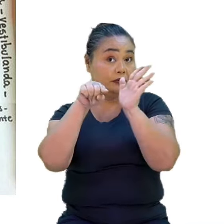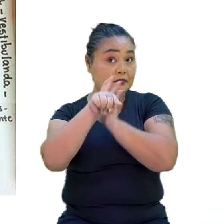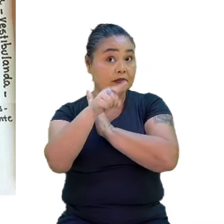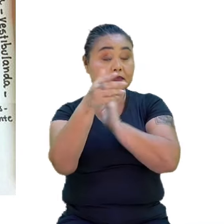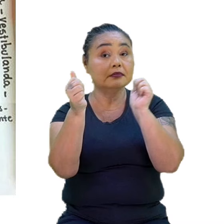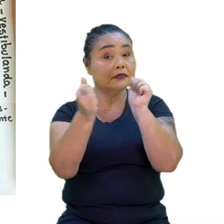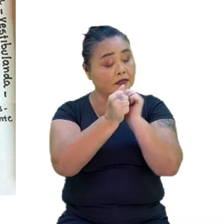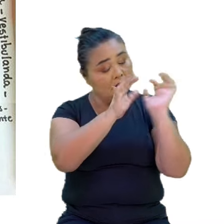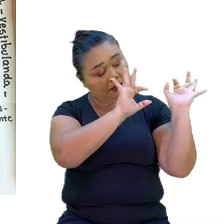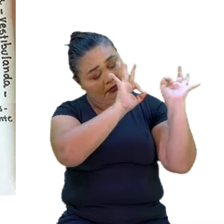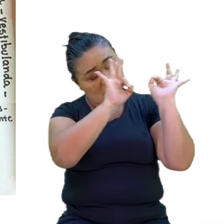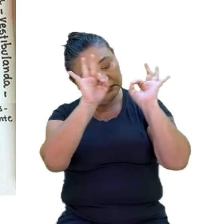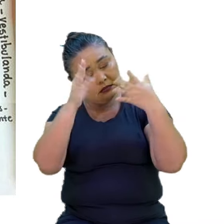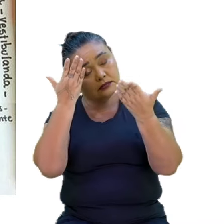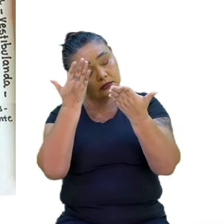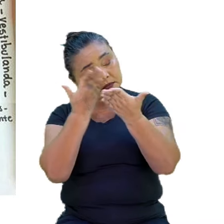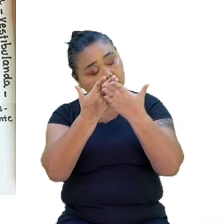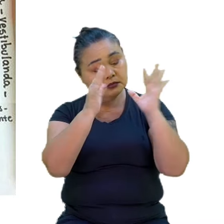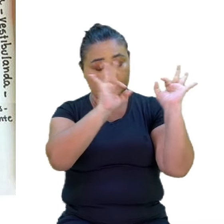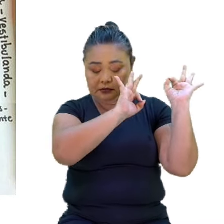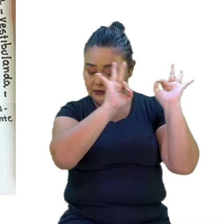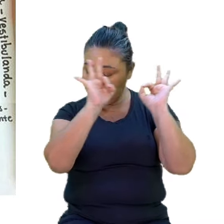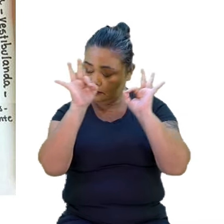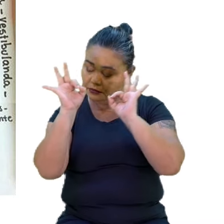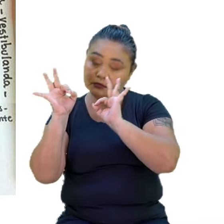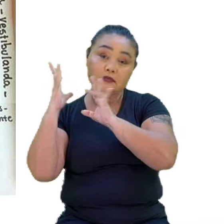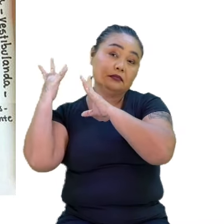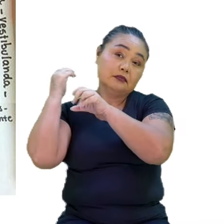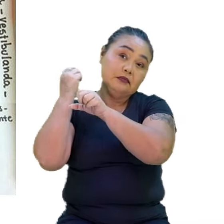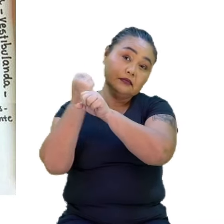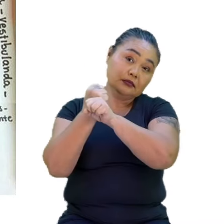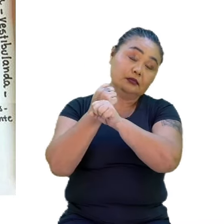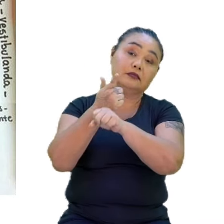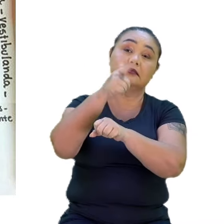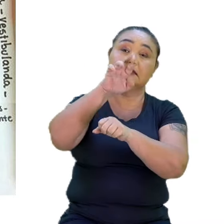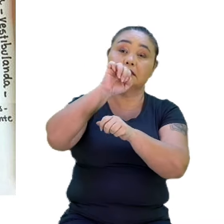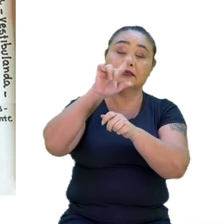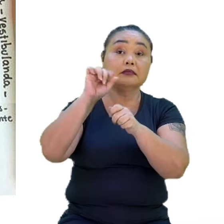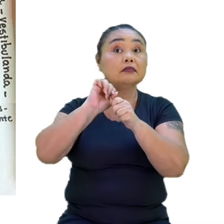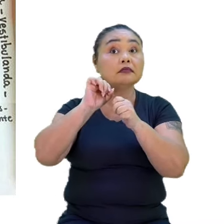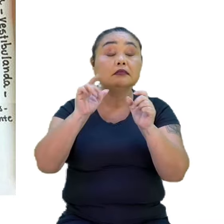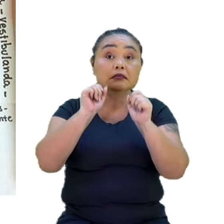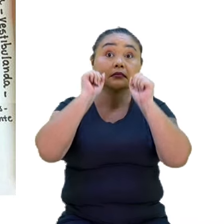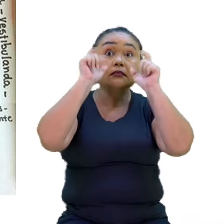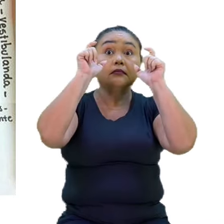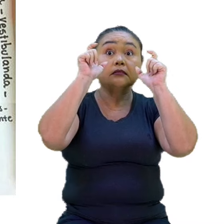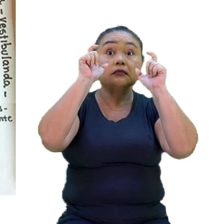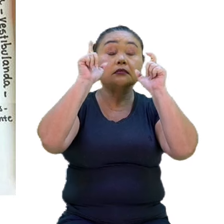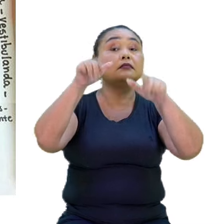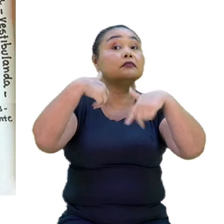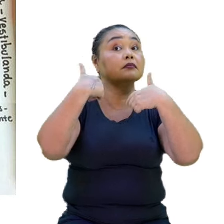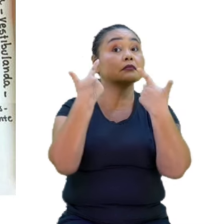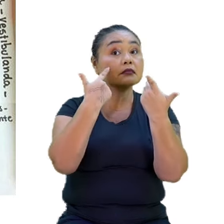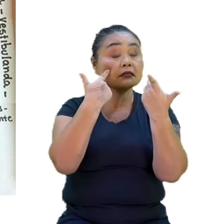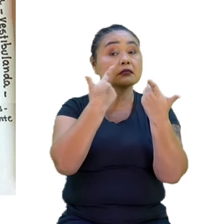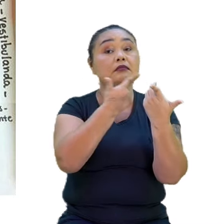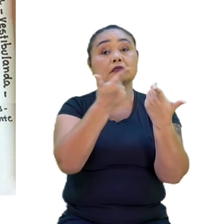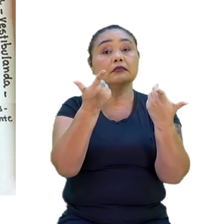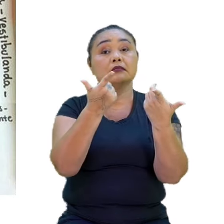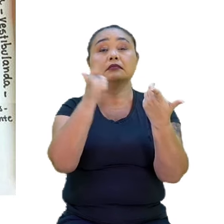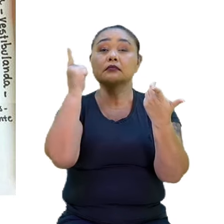durante as aulas durante a revisão geral Então se vocês ficaram atentos e estavam ligados